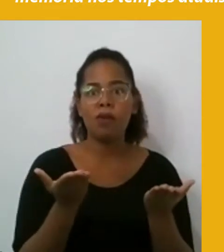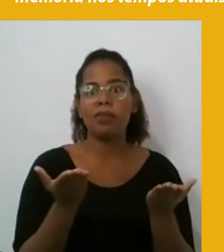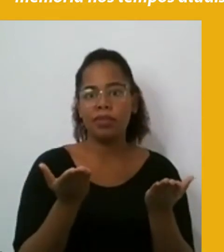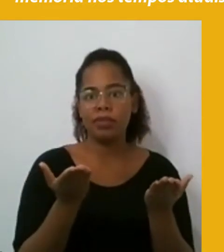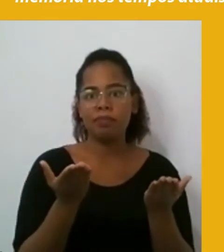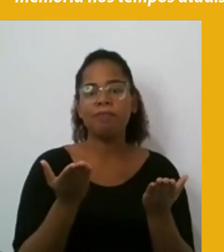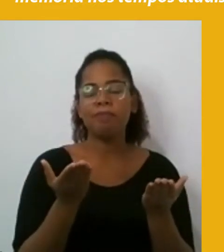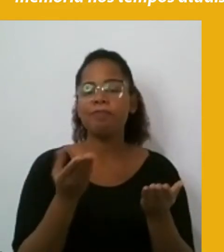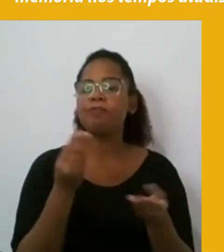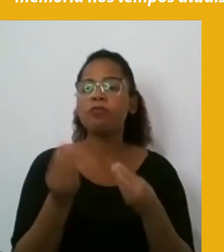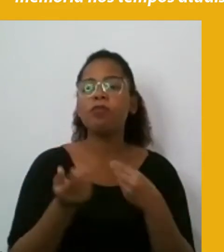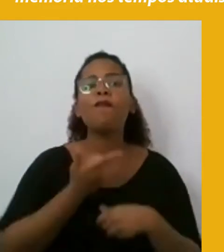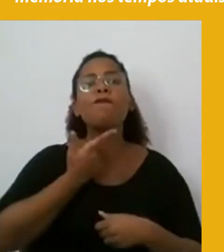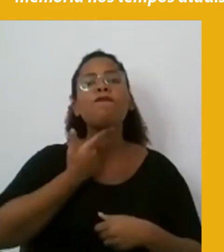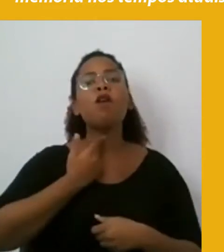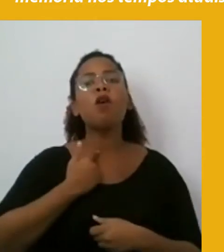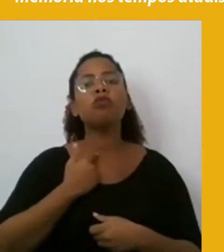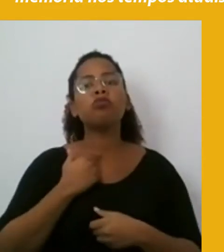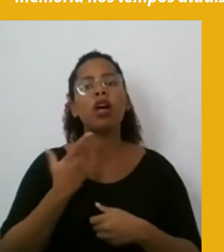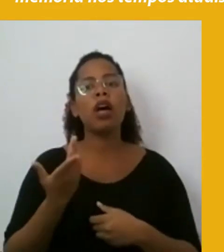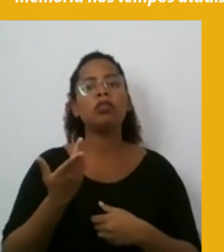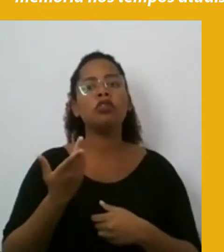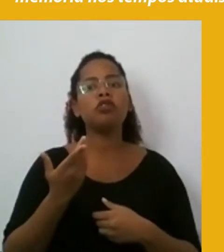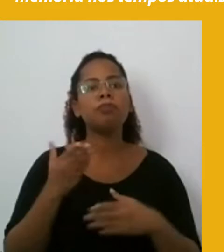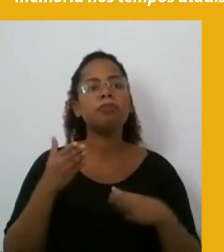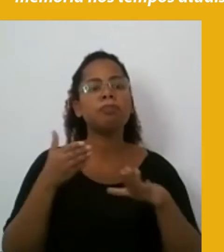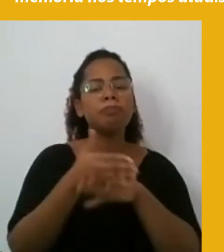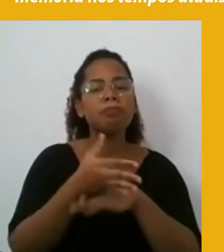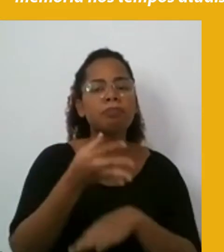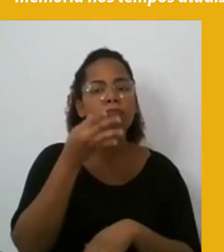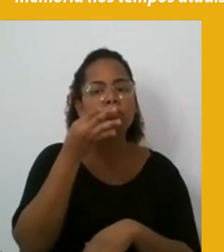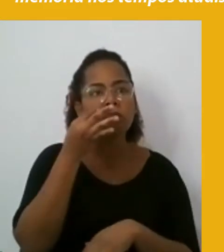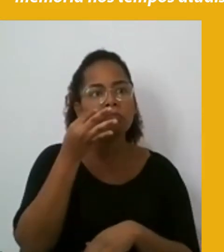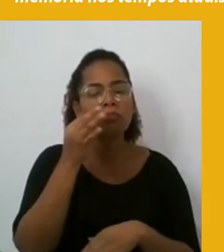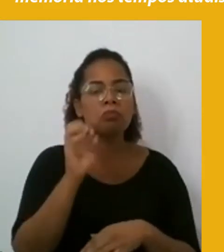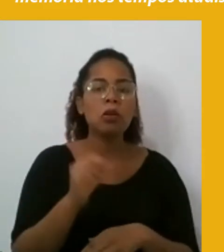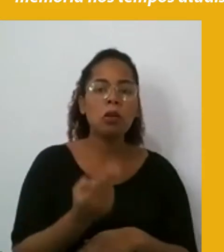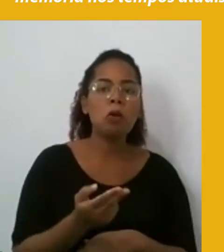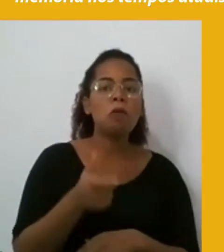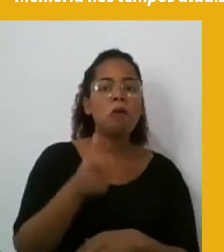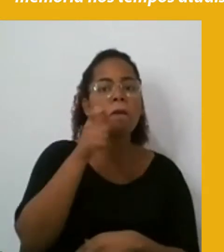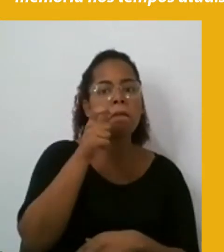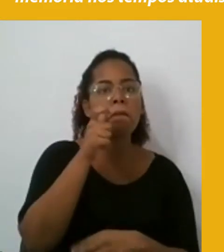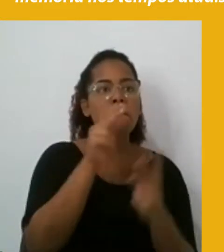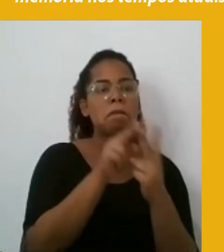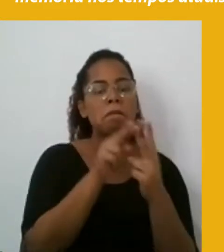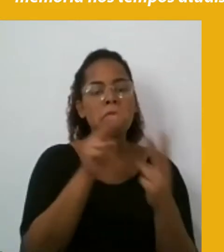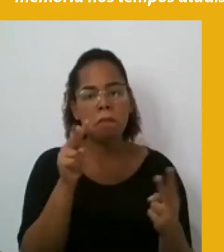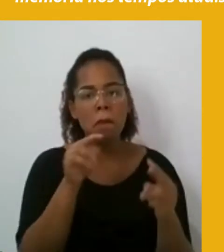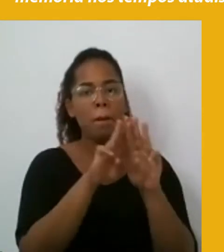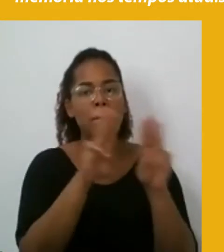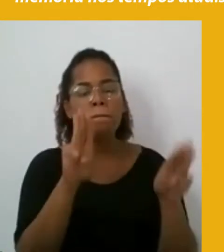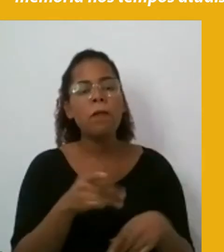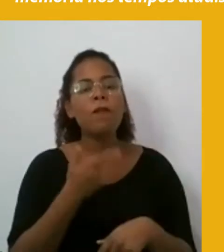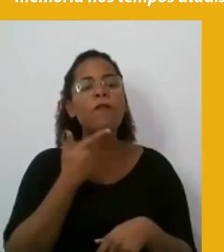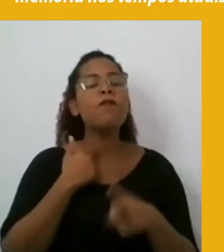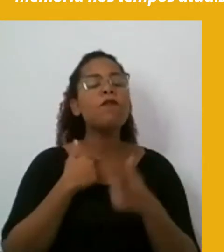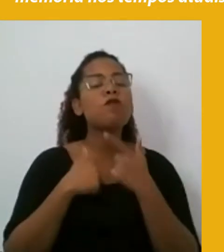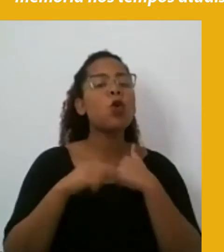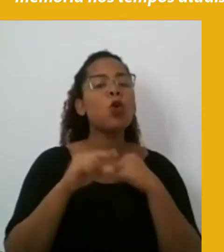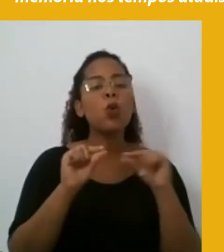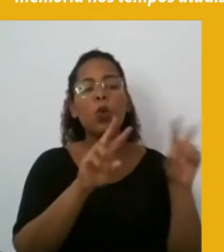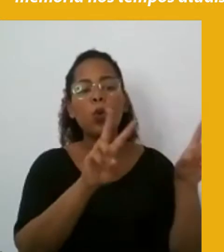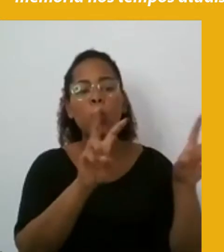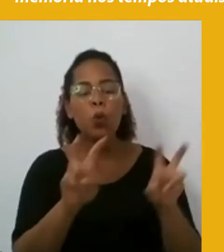desses museus. Quanto mais diversificarmos as possibilidades de personagens, mais protagonistas, mais falas e mais